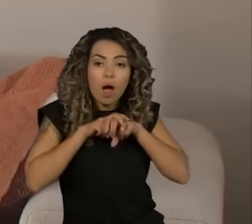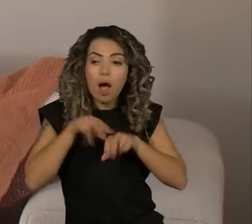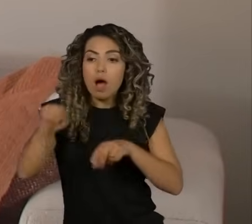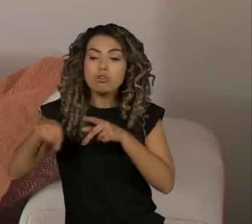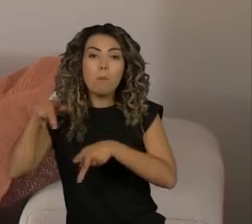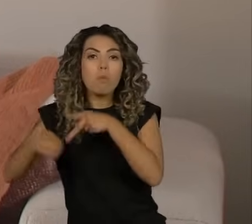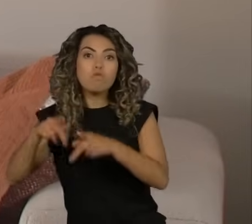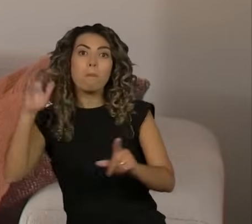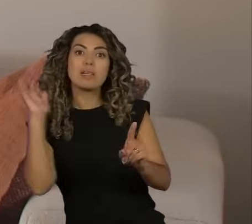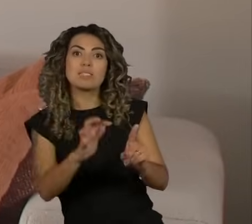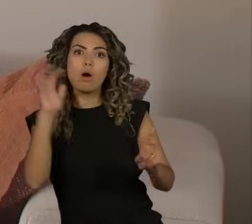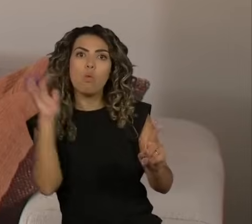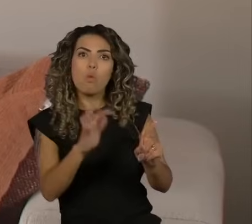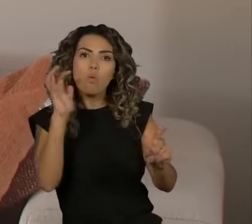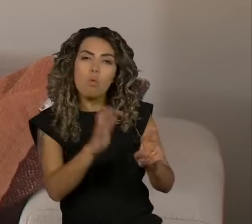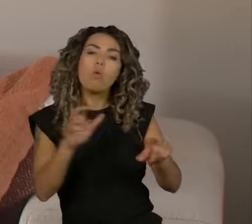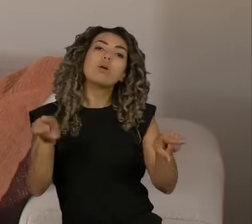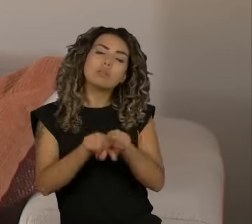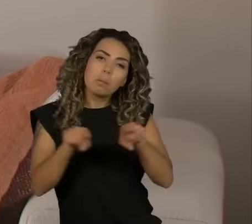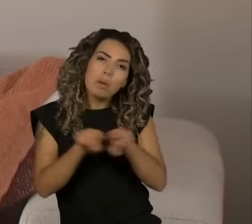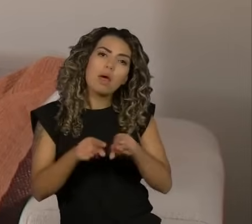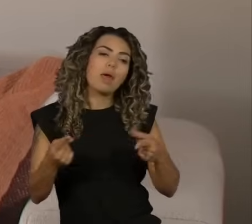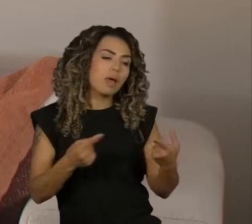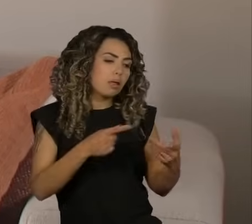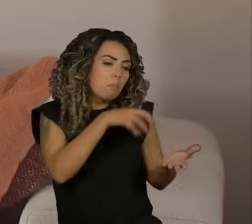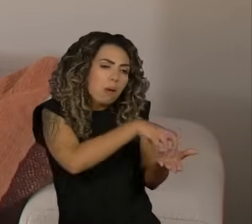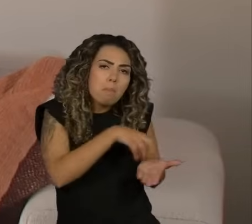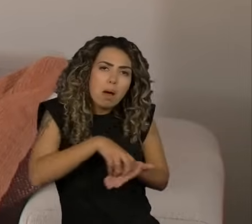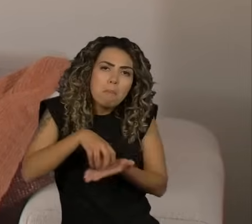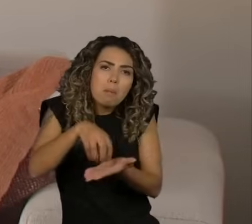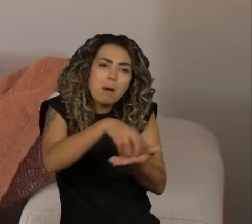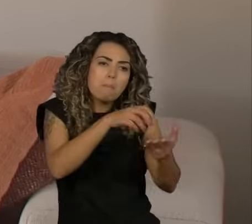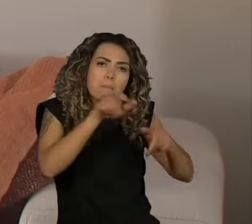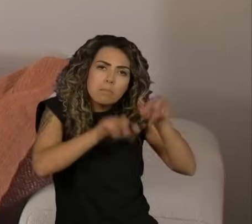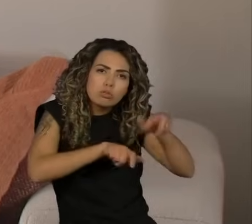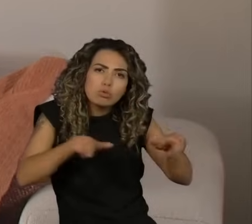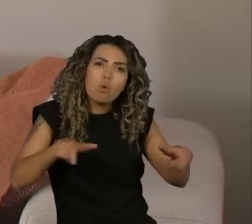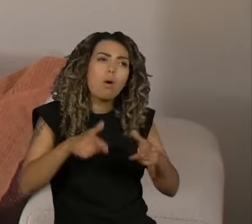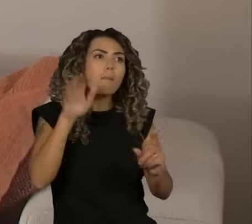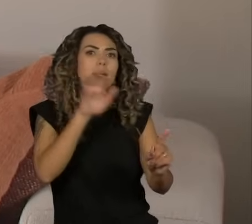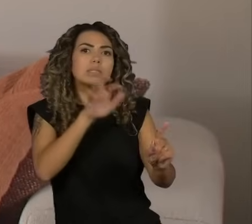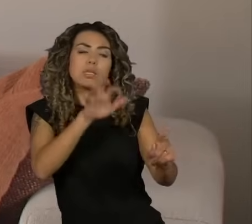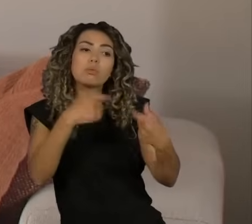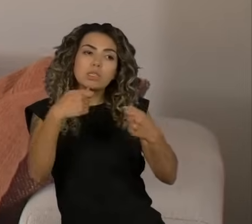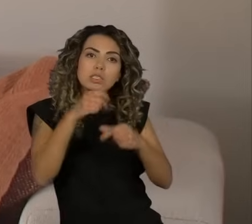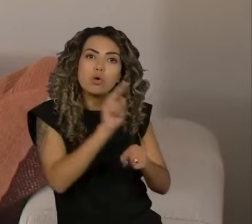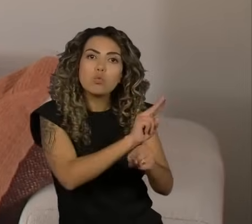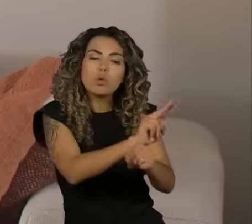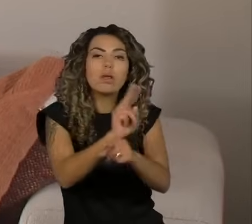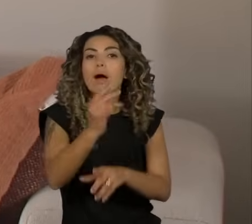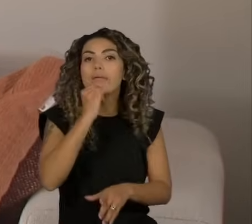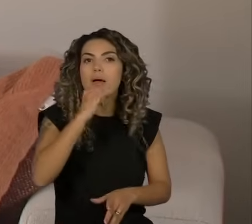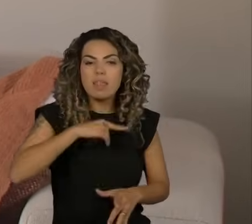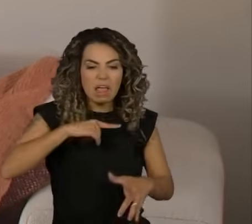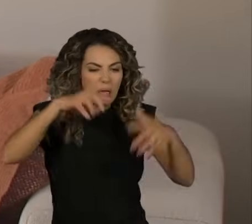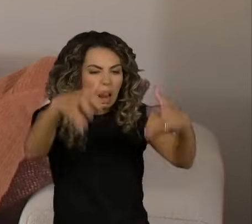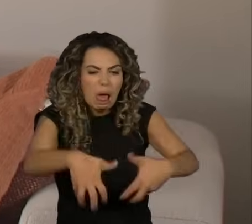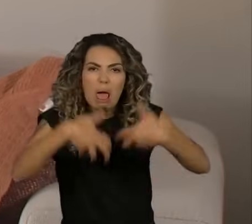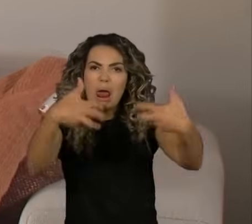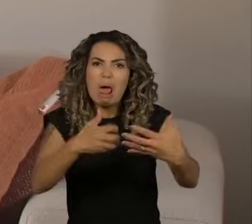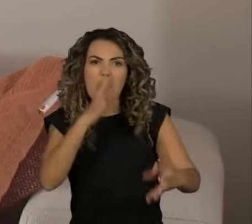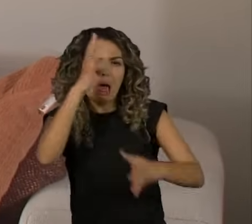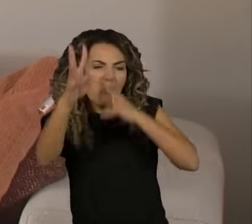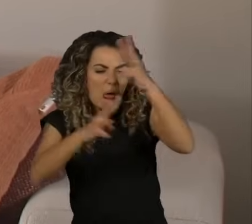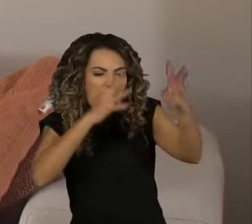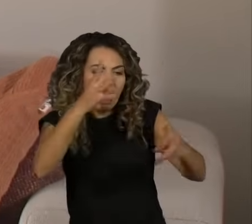a sociedade civil com as organizações não governamentais, mas principalmente no caso das reservas extrativistas e das reservas de desenvolvimento